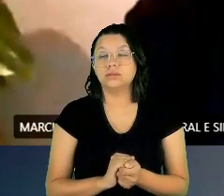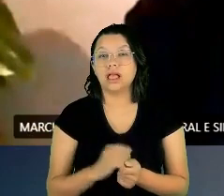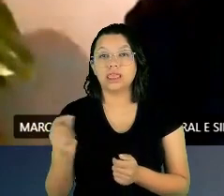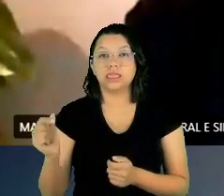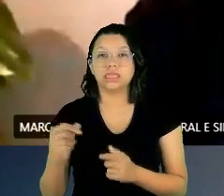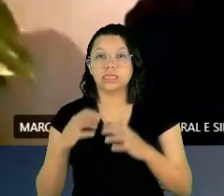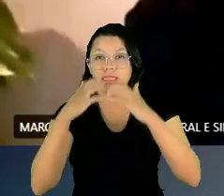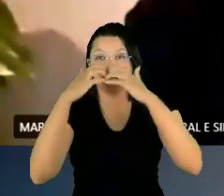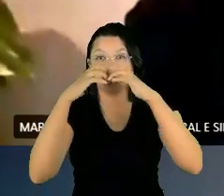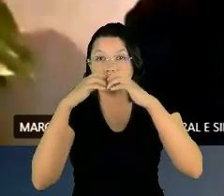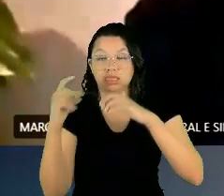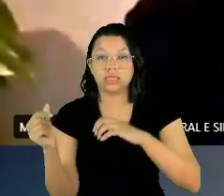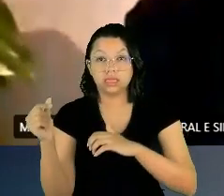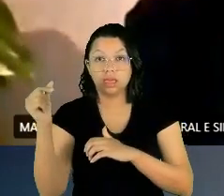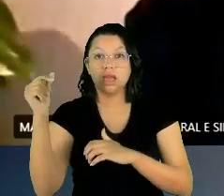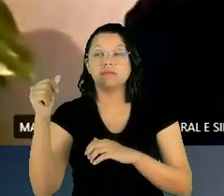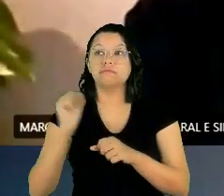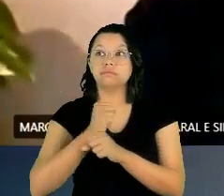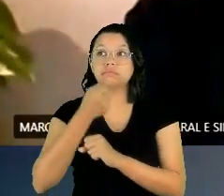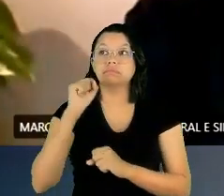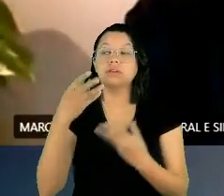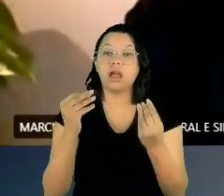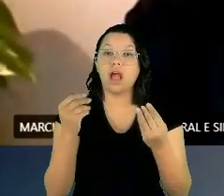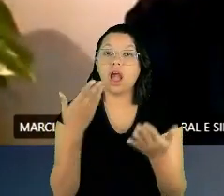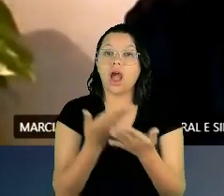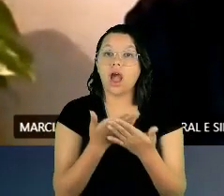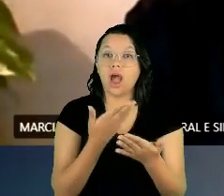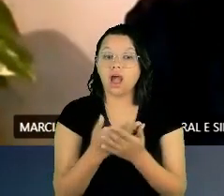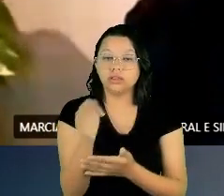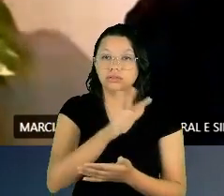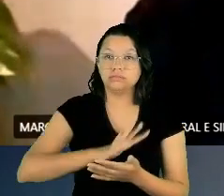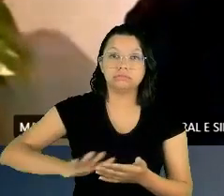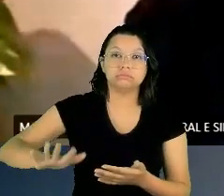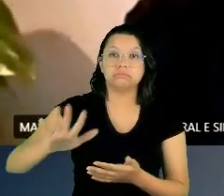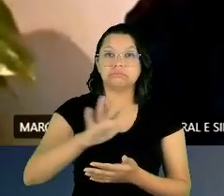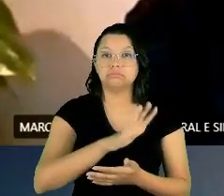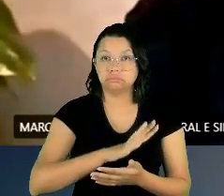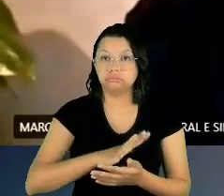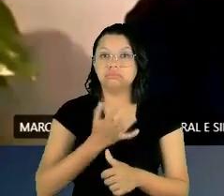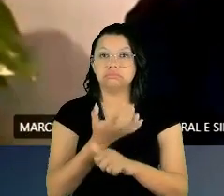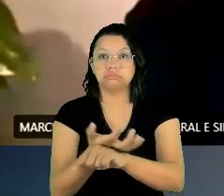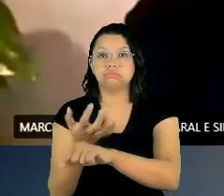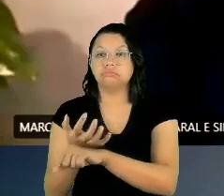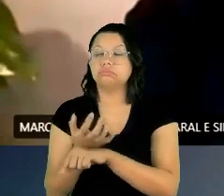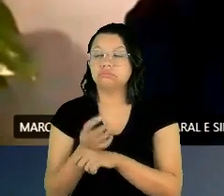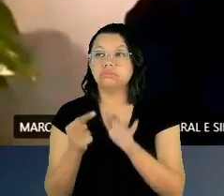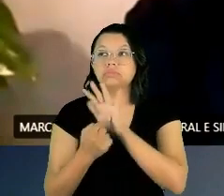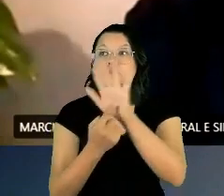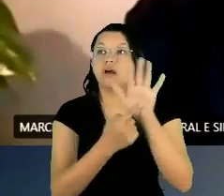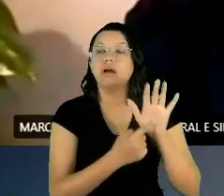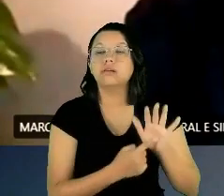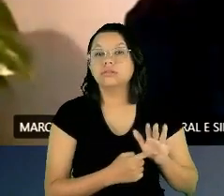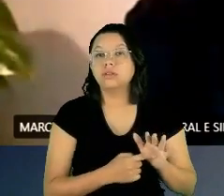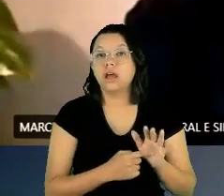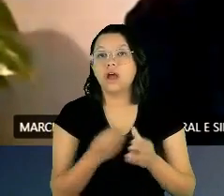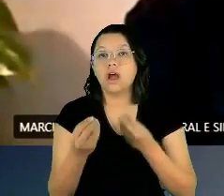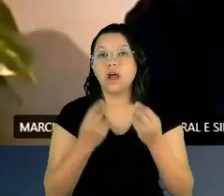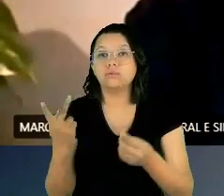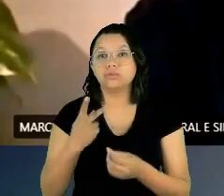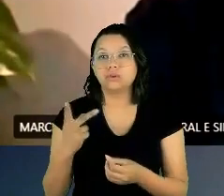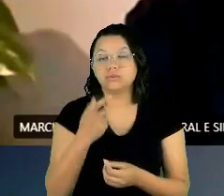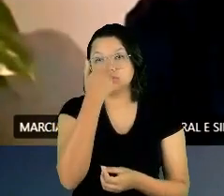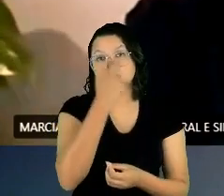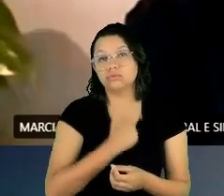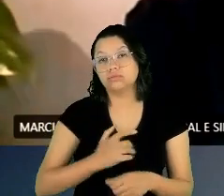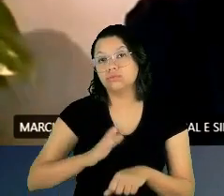E aí a neuroeconomia vem crescendo exponencialmente com estudos de diversas áreas, né, mostrando o quanto que nós